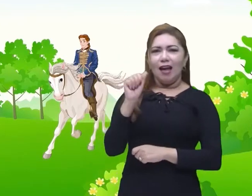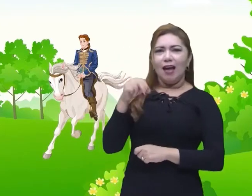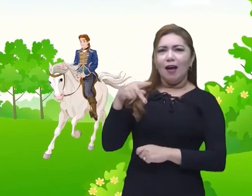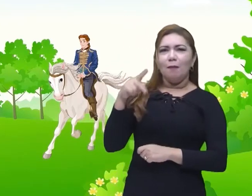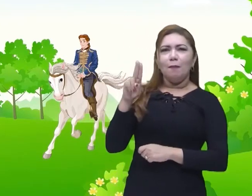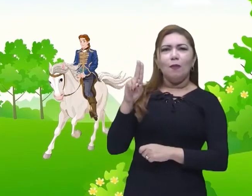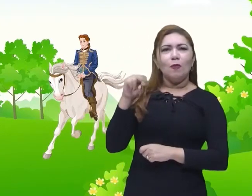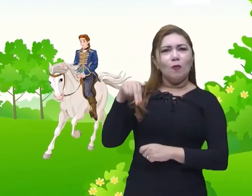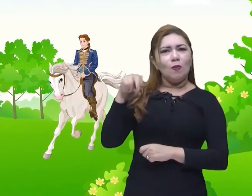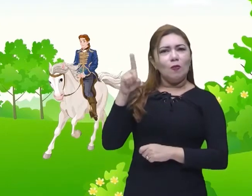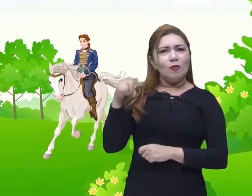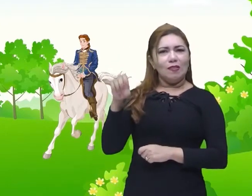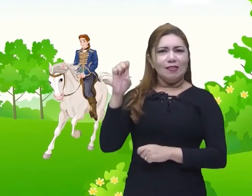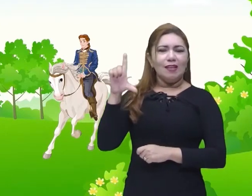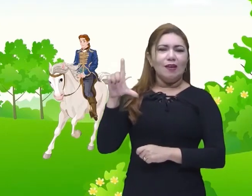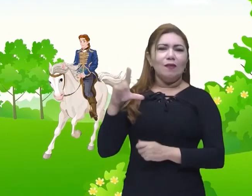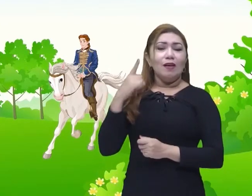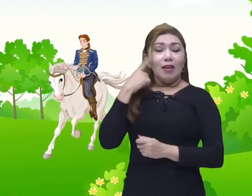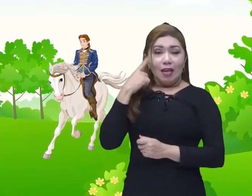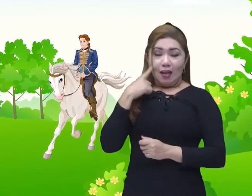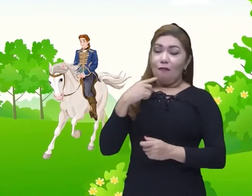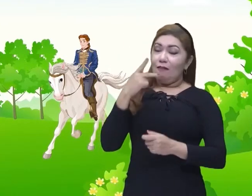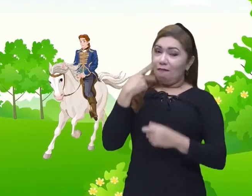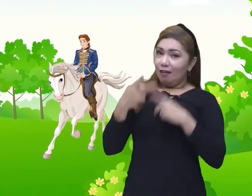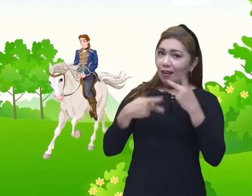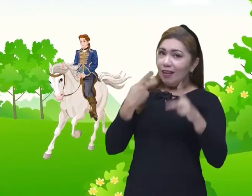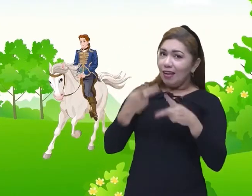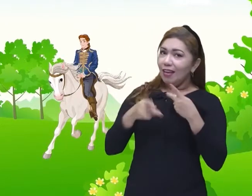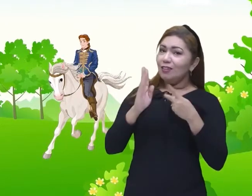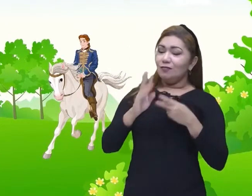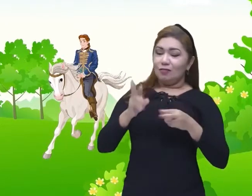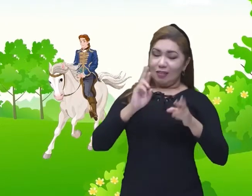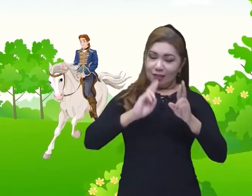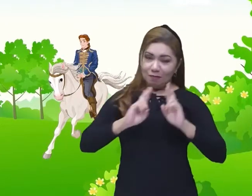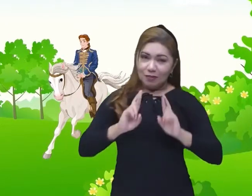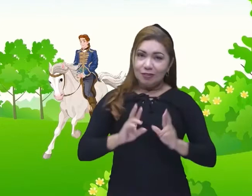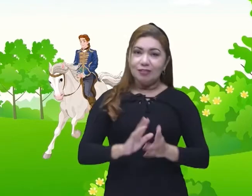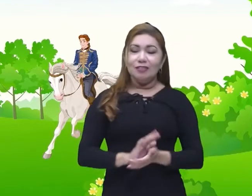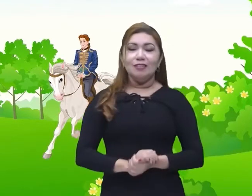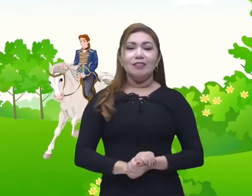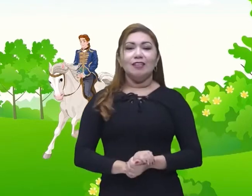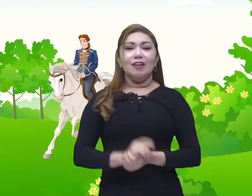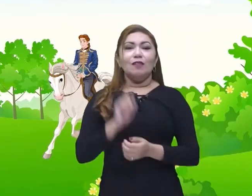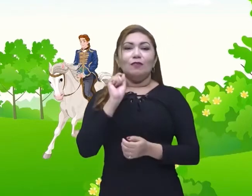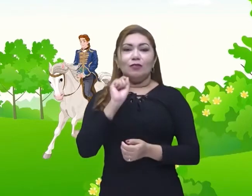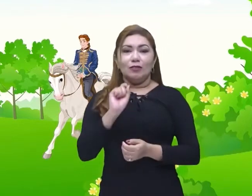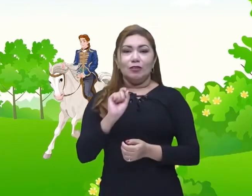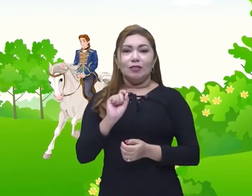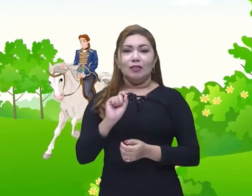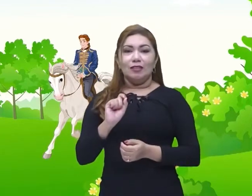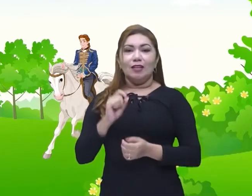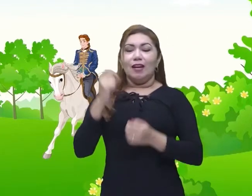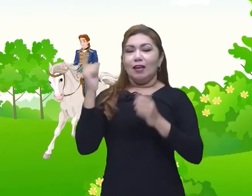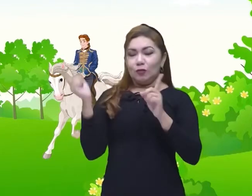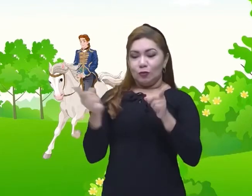falei, e mais uma vez vou repetir, a imagem fala. E você associa o texto ao título. E através